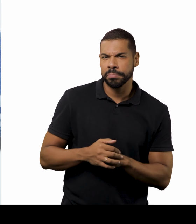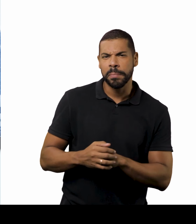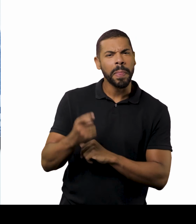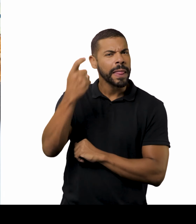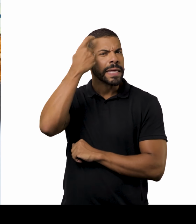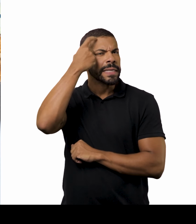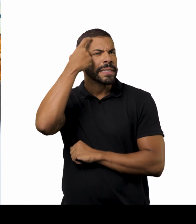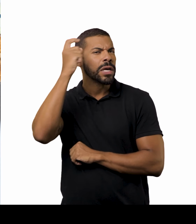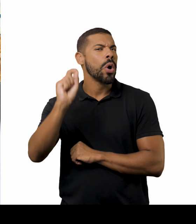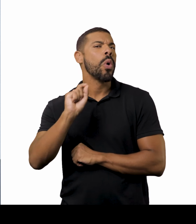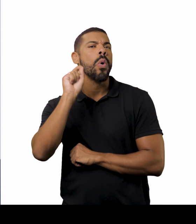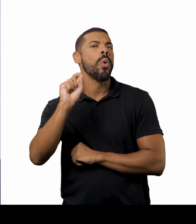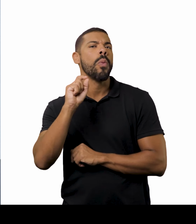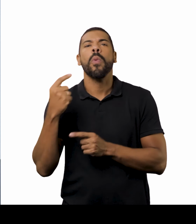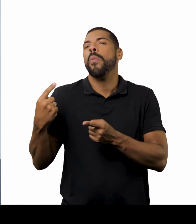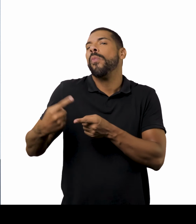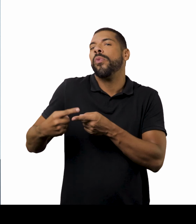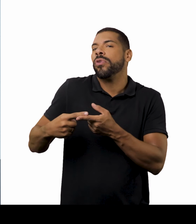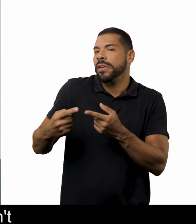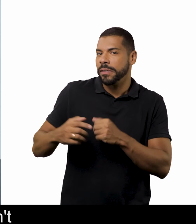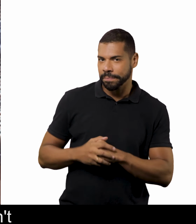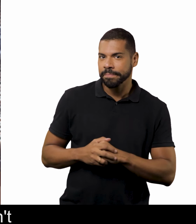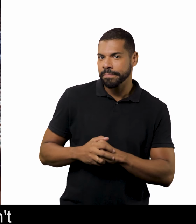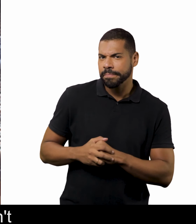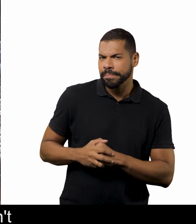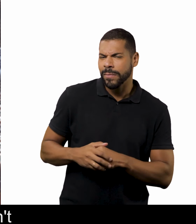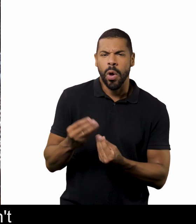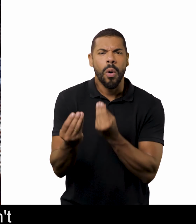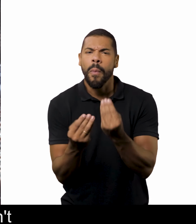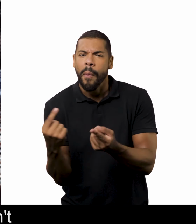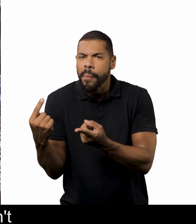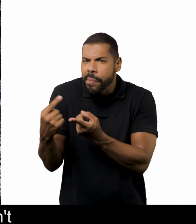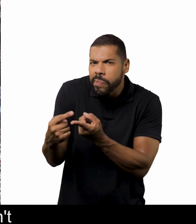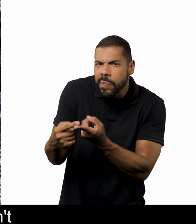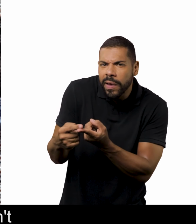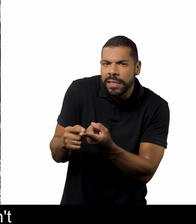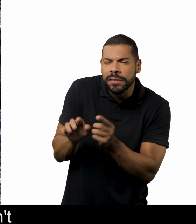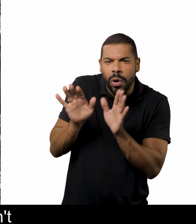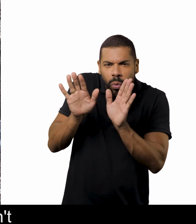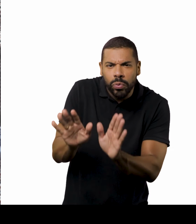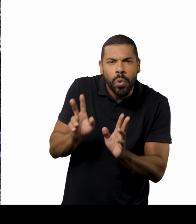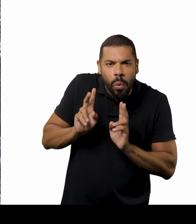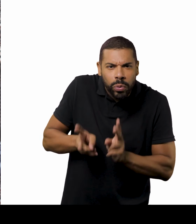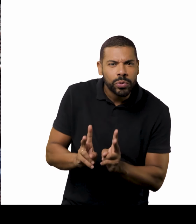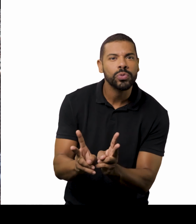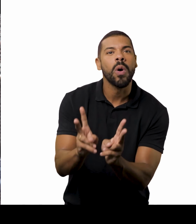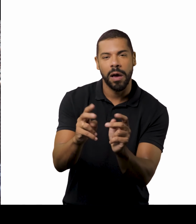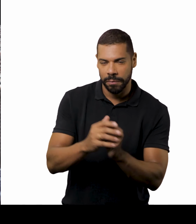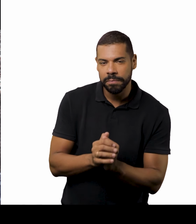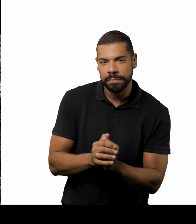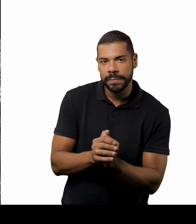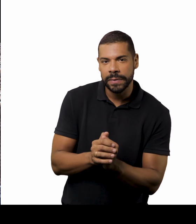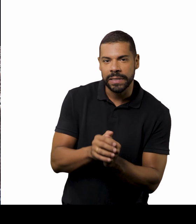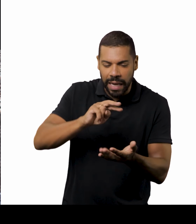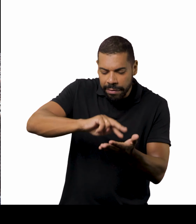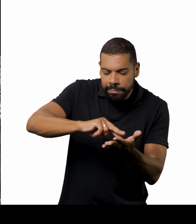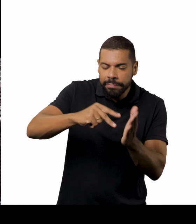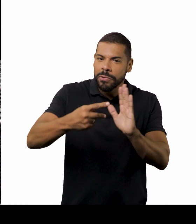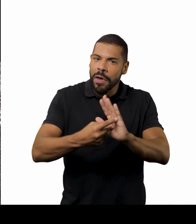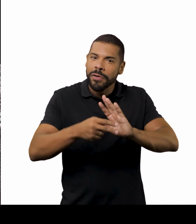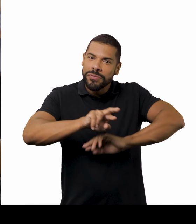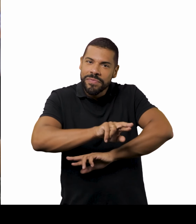eu tenho pensado muito sobre a ideia da função, né? Uma coisa que tem uma função, ela não precisa seguir aquilo, ela não precisa ir por aquele caminho, ela não